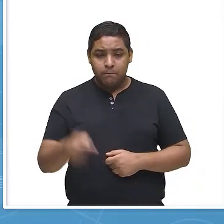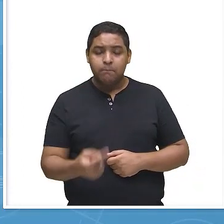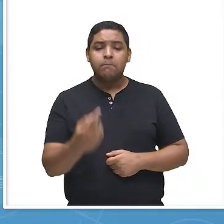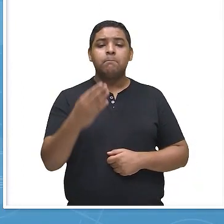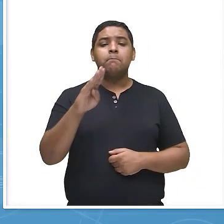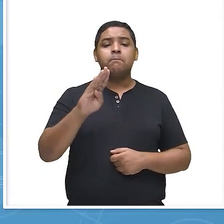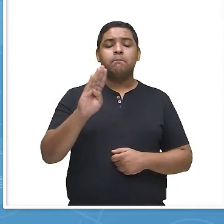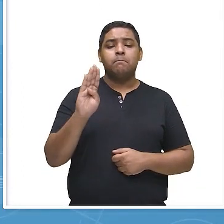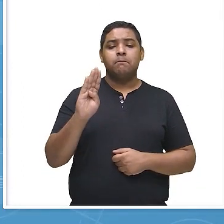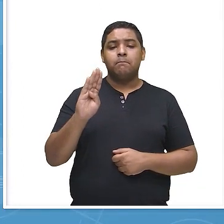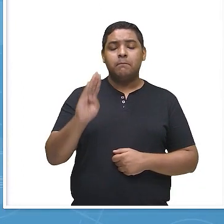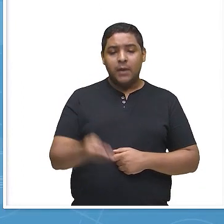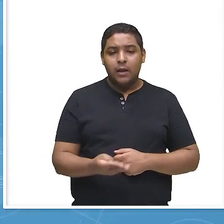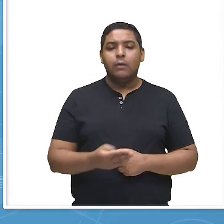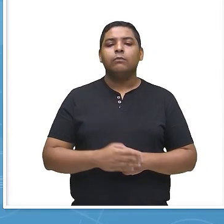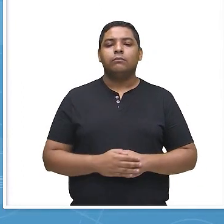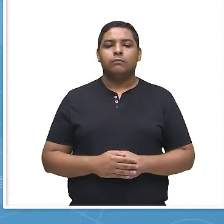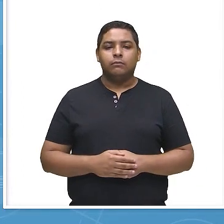Era Paleozoica.